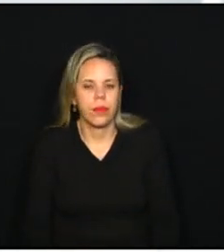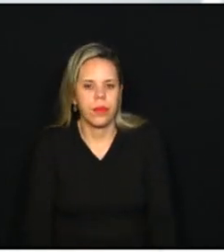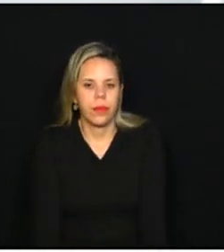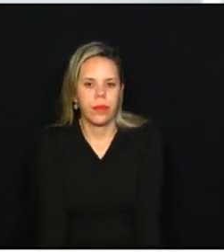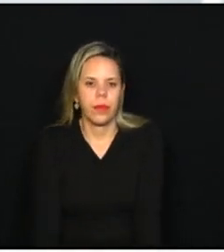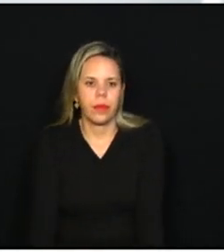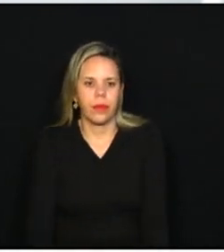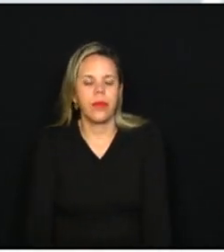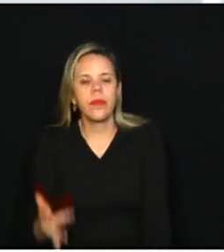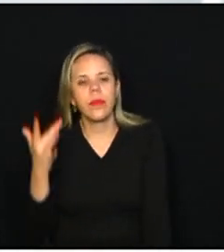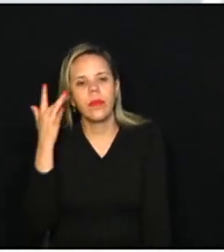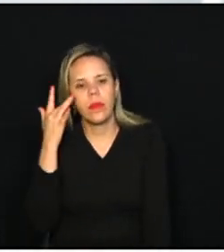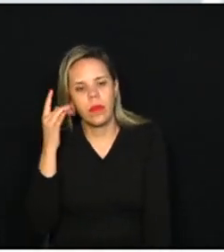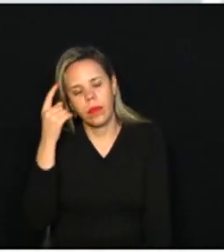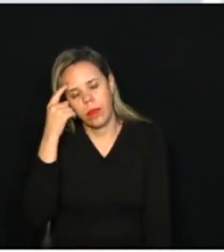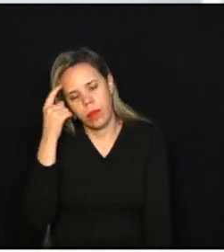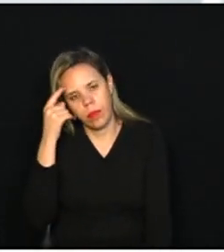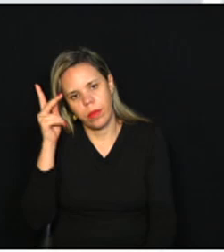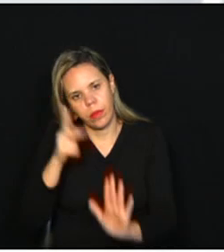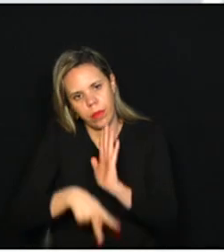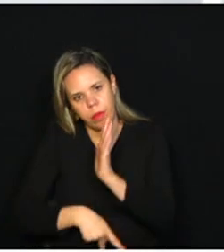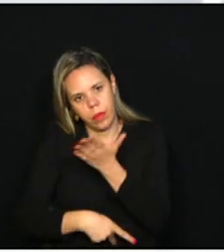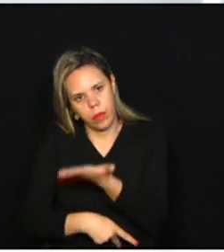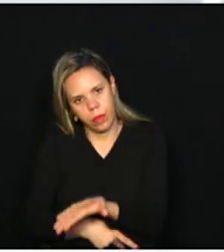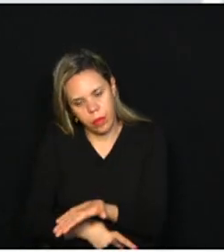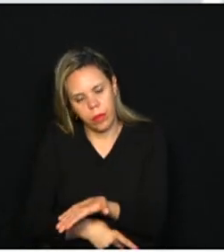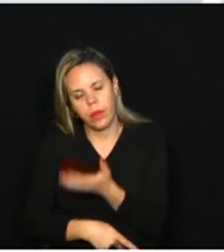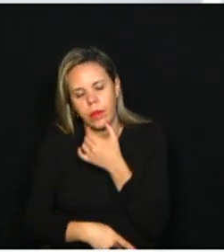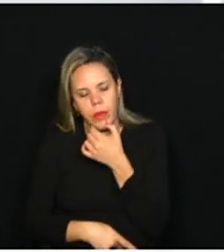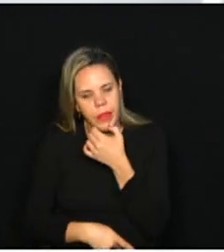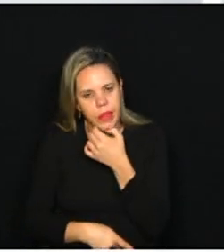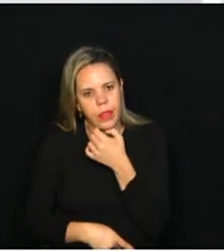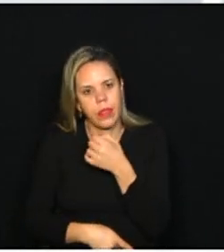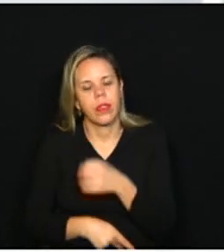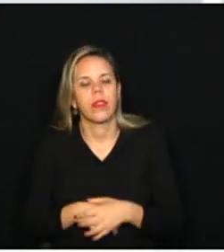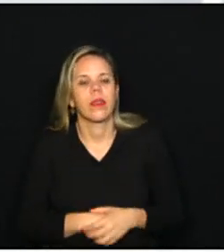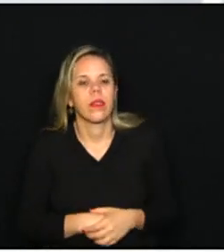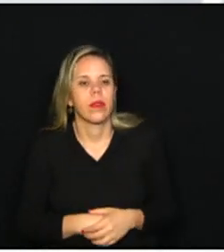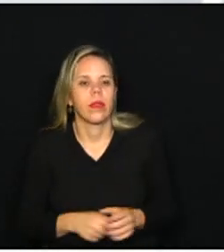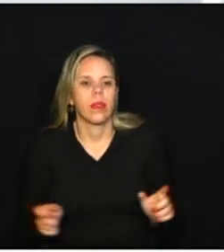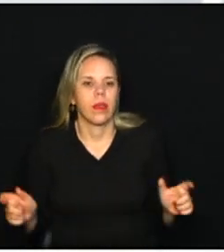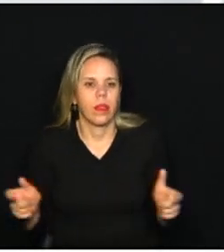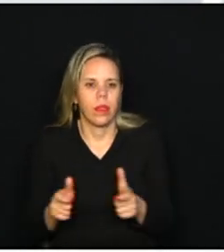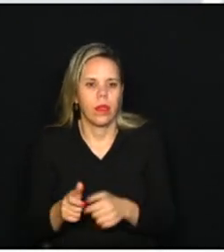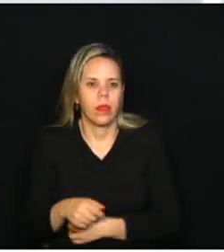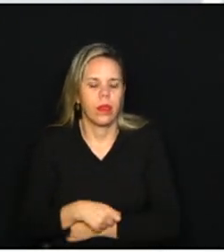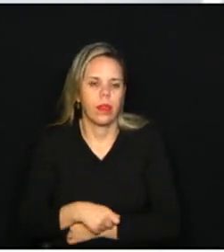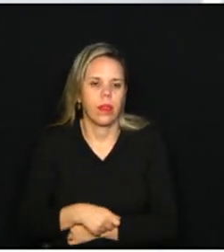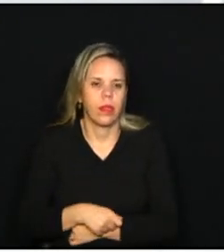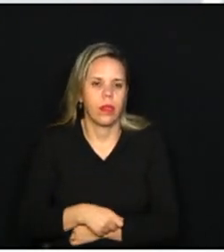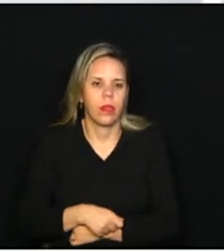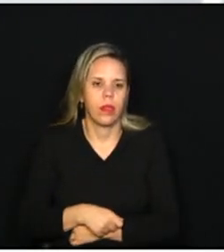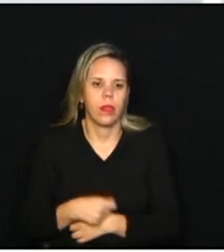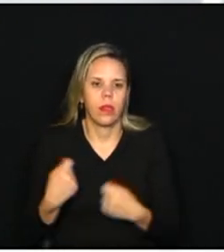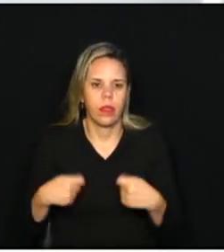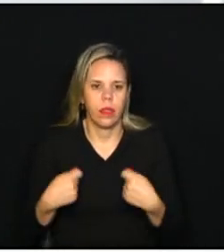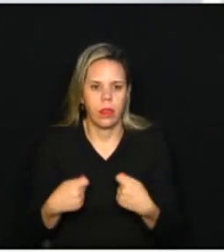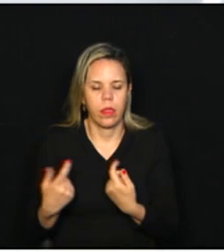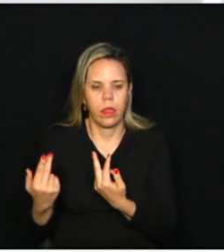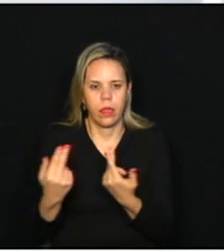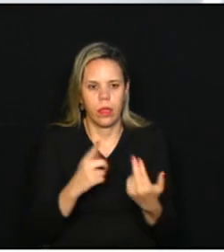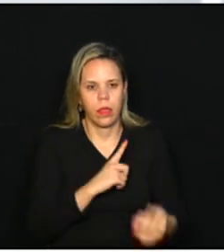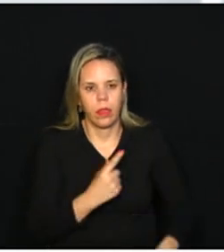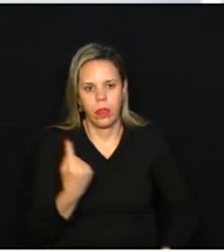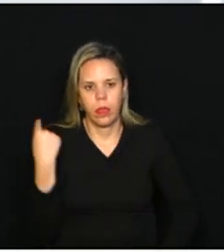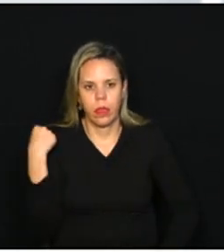Eu acho que se pensar num projeto desse, tem que pensar com uma periodicidade menor e a gente precisaria, como eu já tive